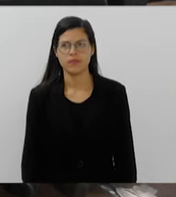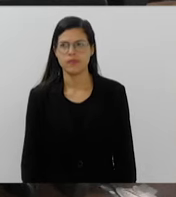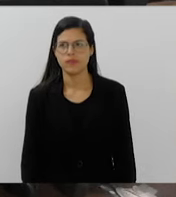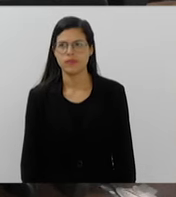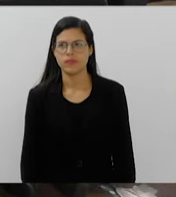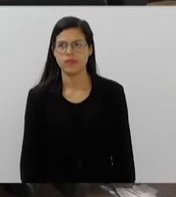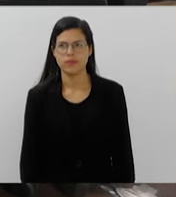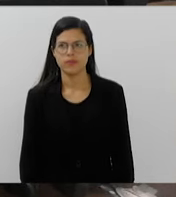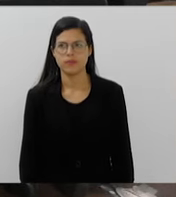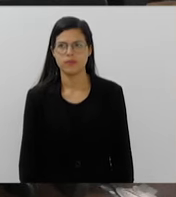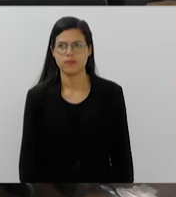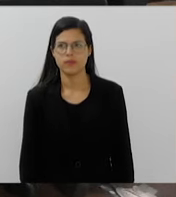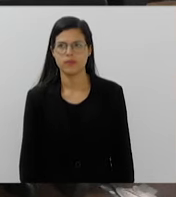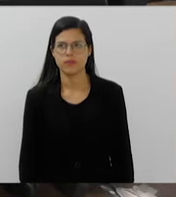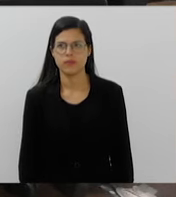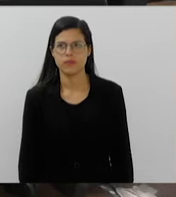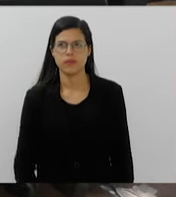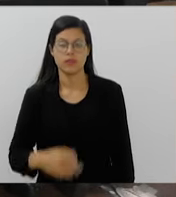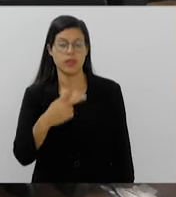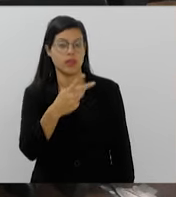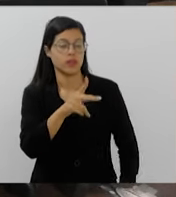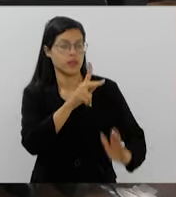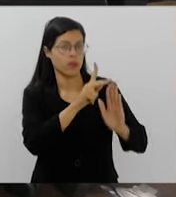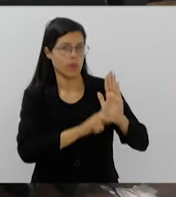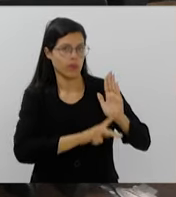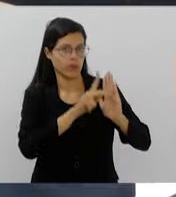O seu projeto